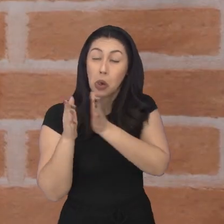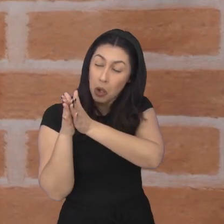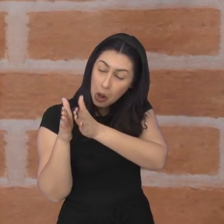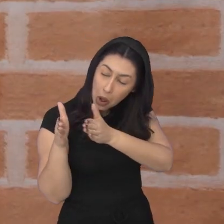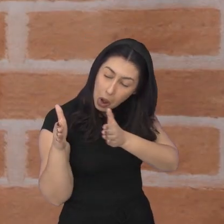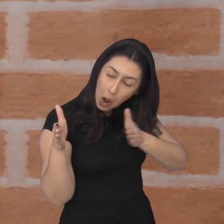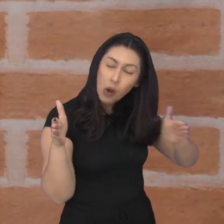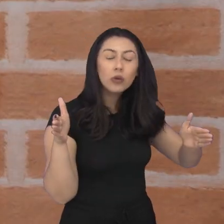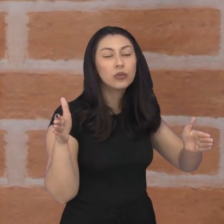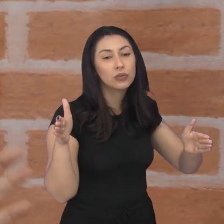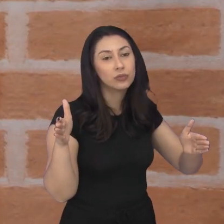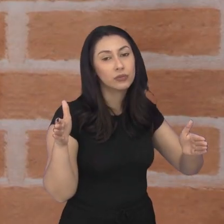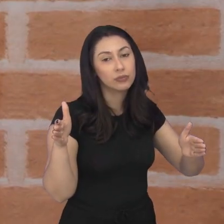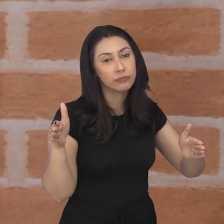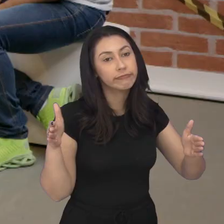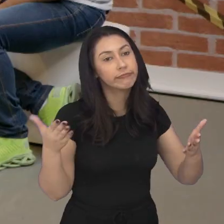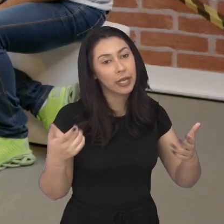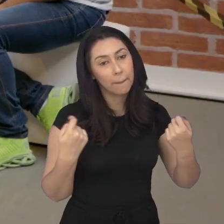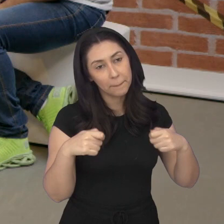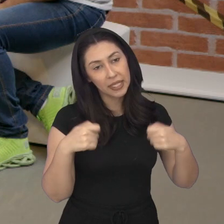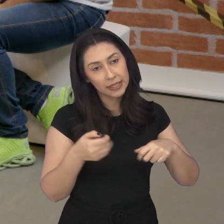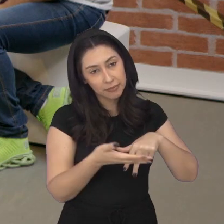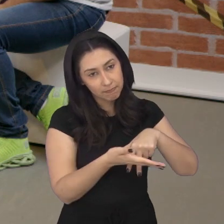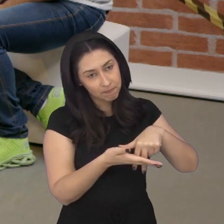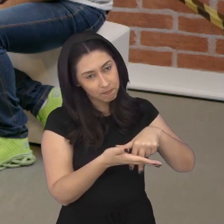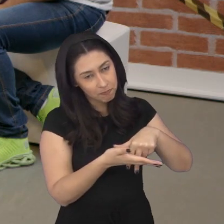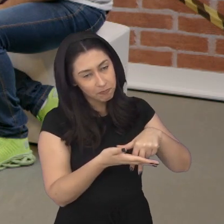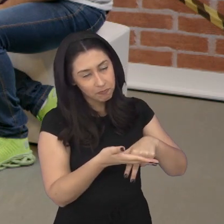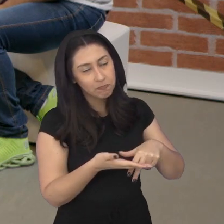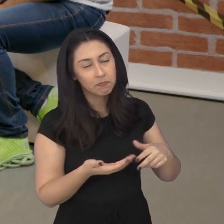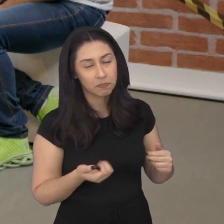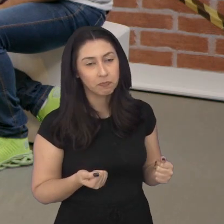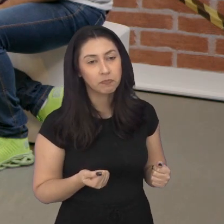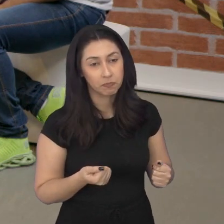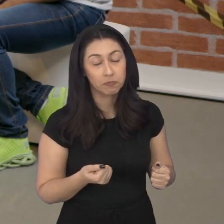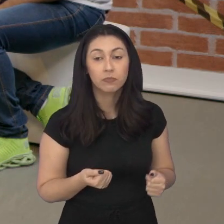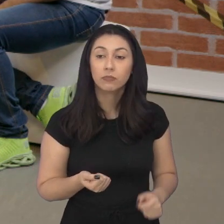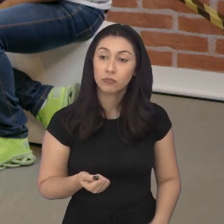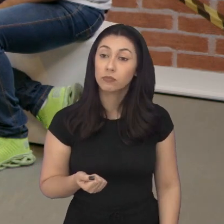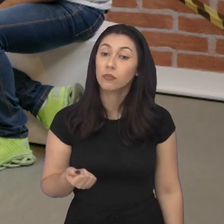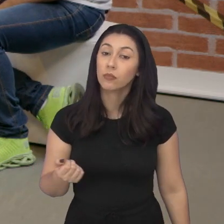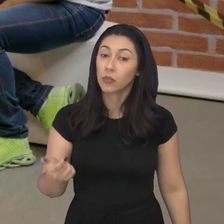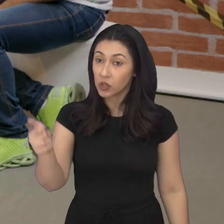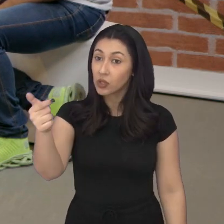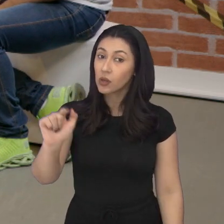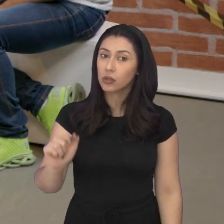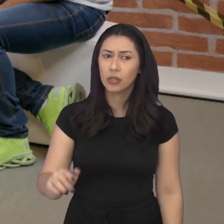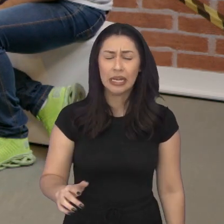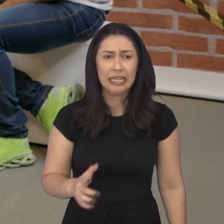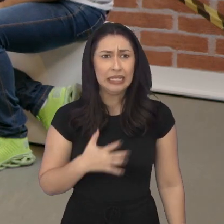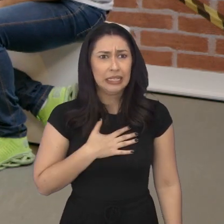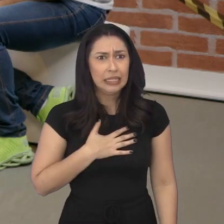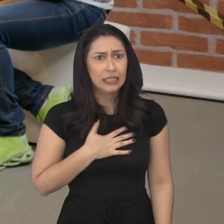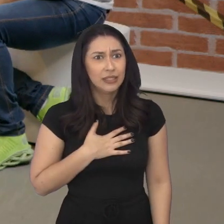só um boxer assim. Você usa uma coisa um pouquinho mais comprida, né? Perfeito. Mais uma, então. Ai.